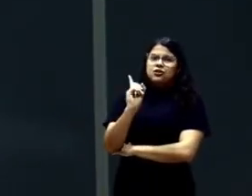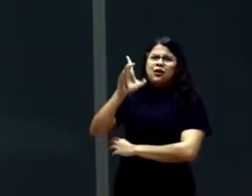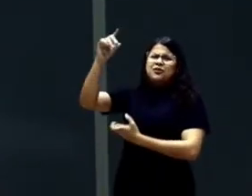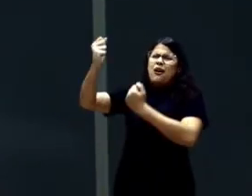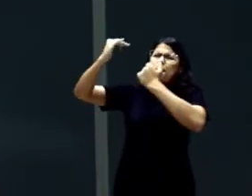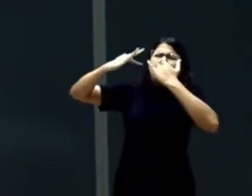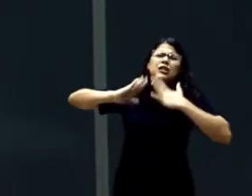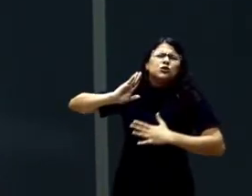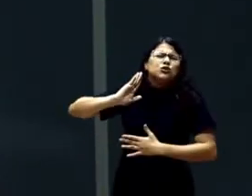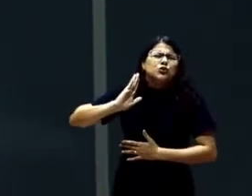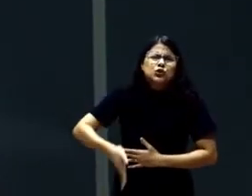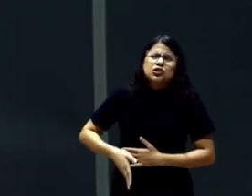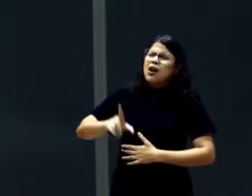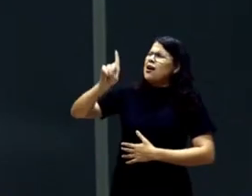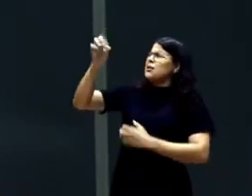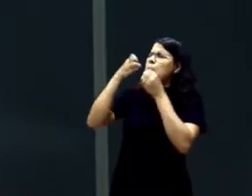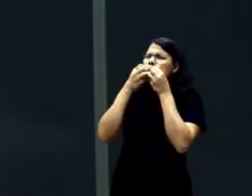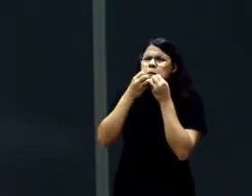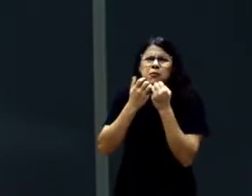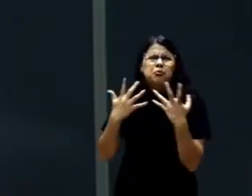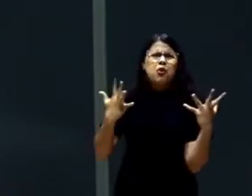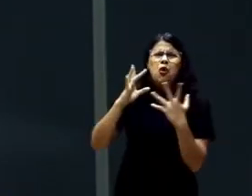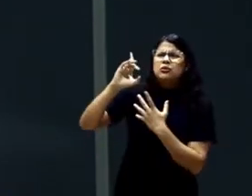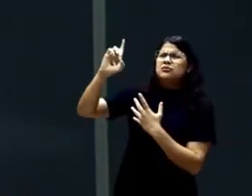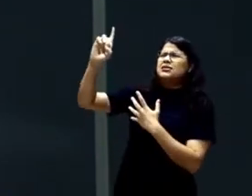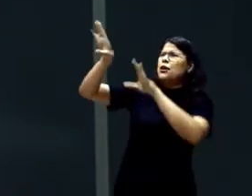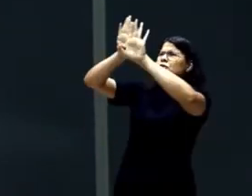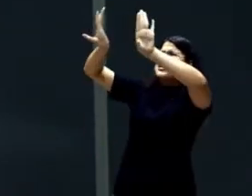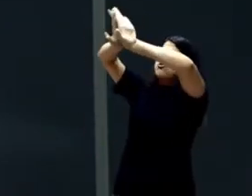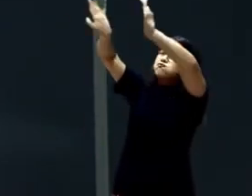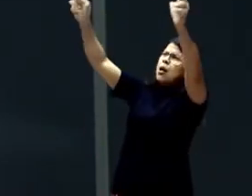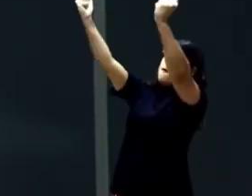o quanto Deus tem derramado na sua vida.